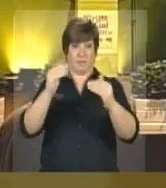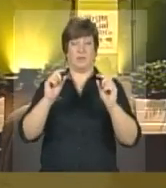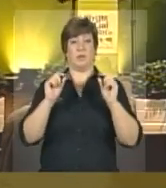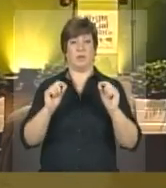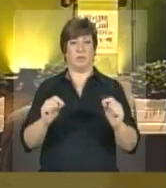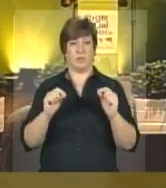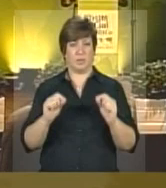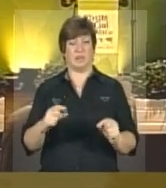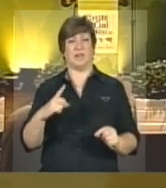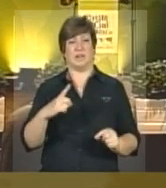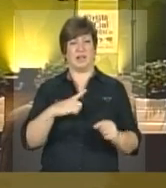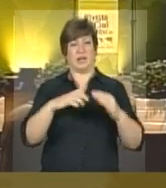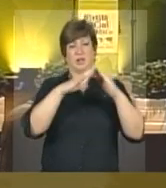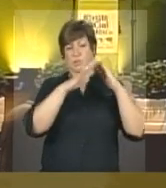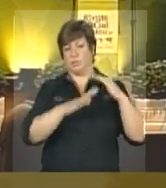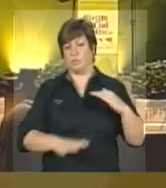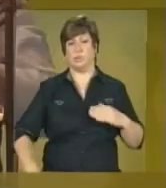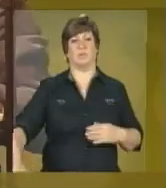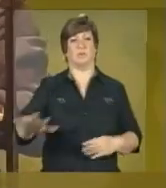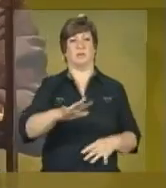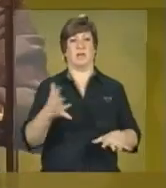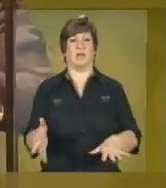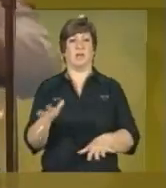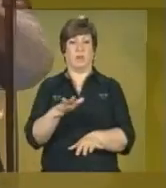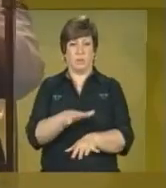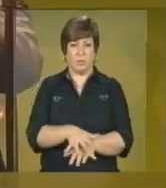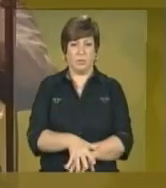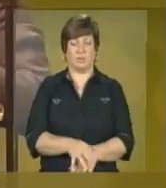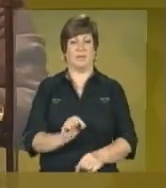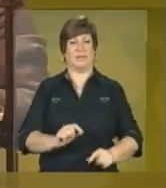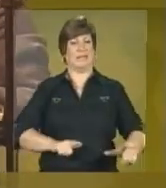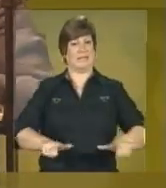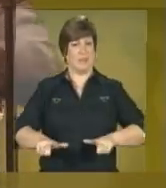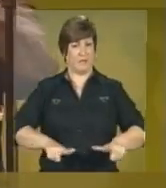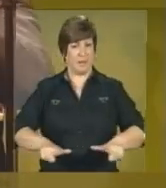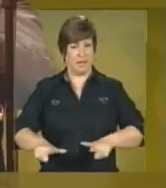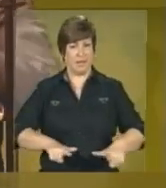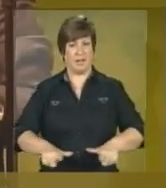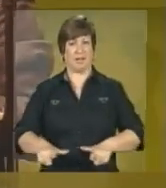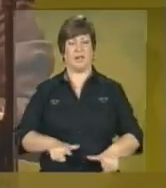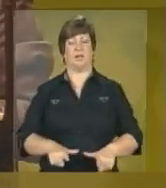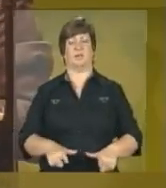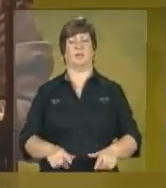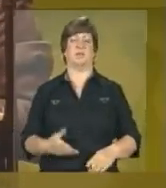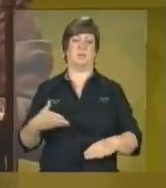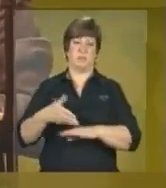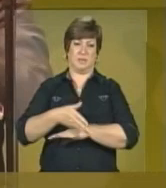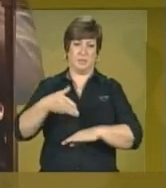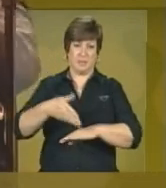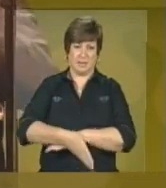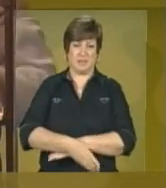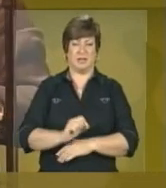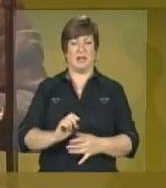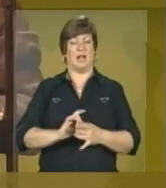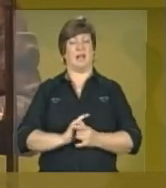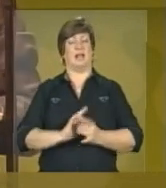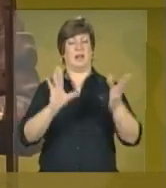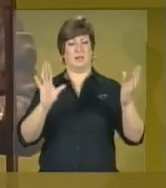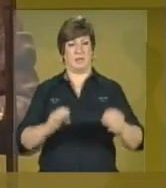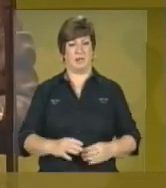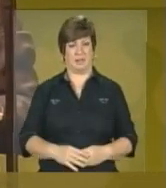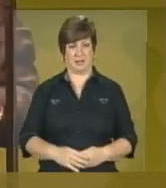de cima para baixo, com inclusão, com trabalho, com participação e com